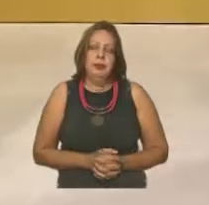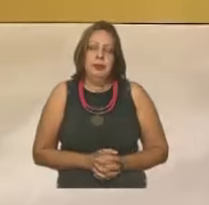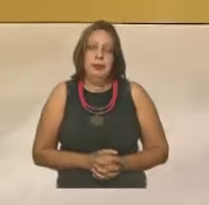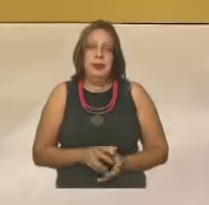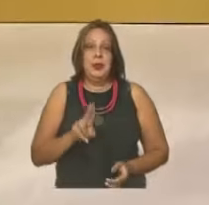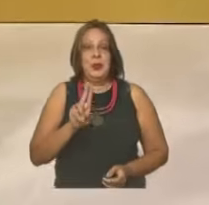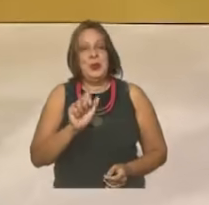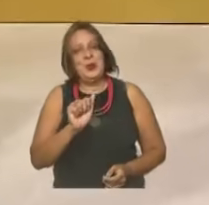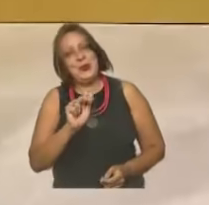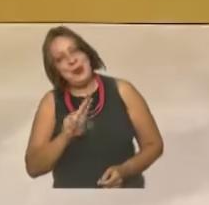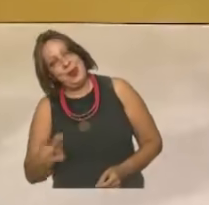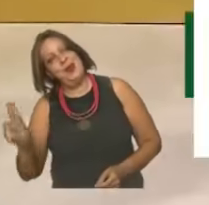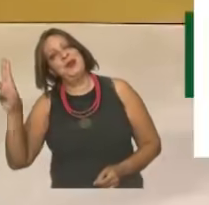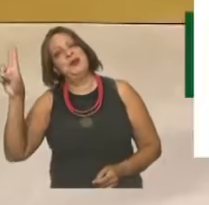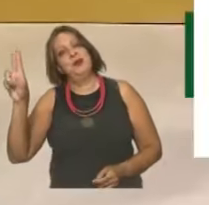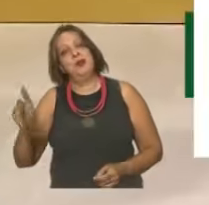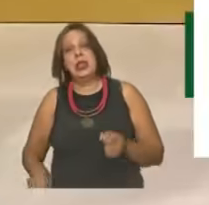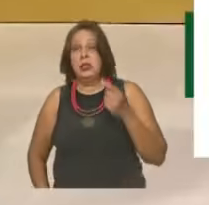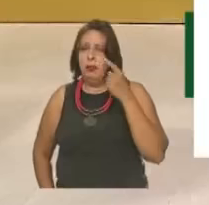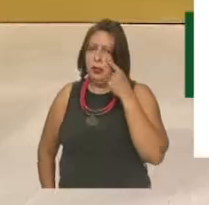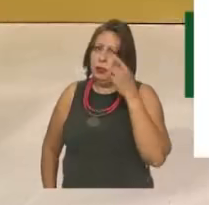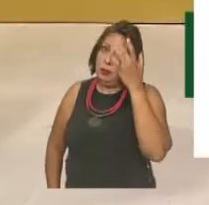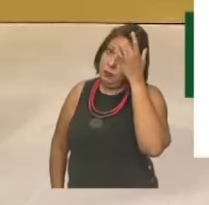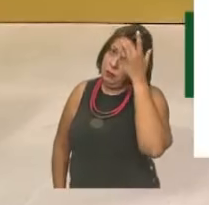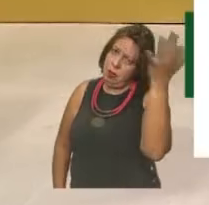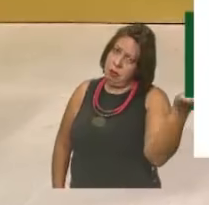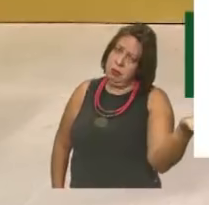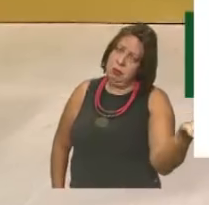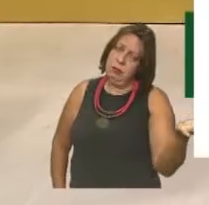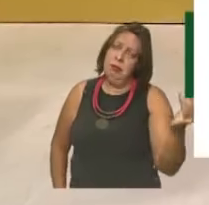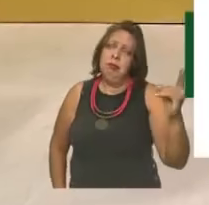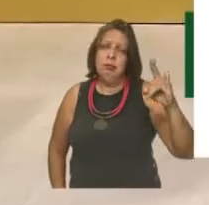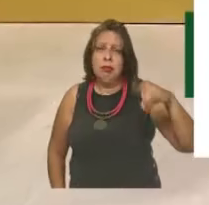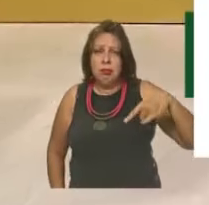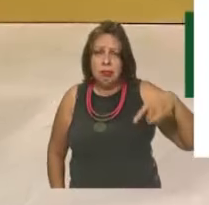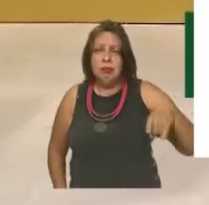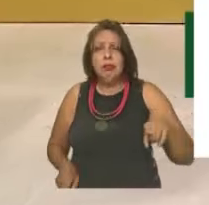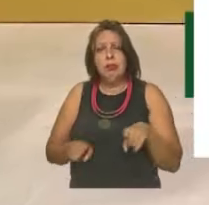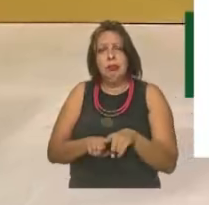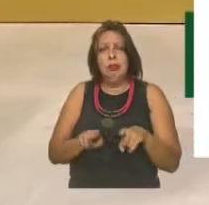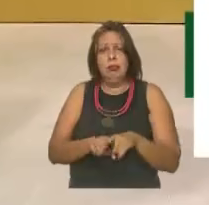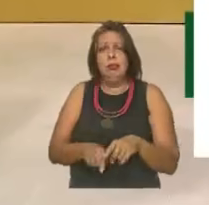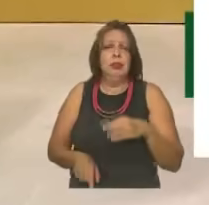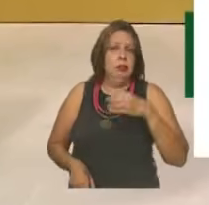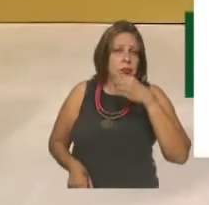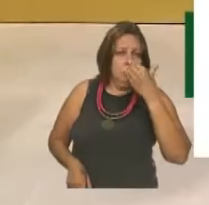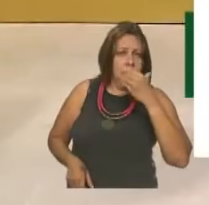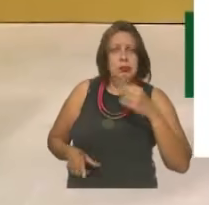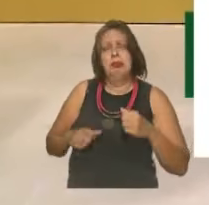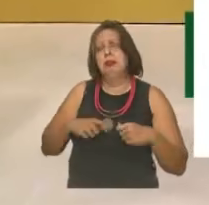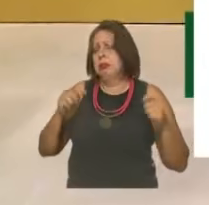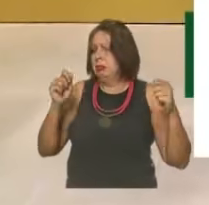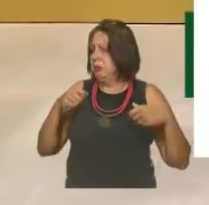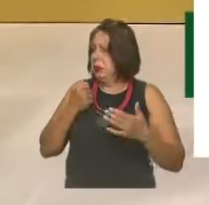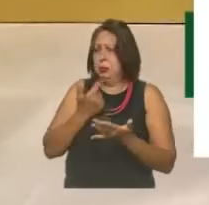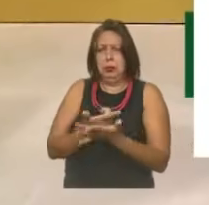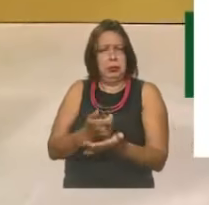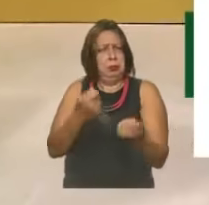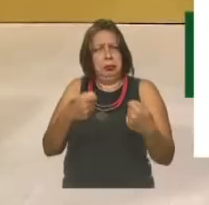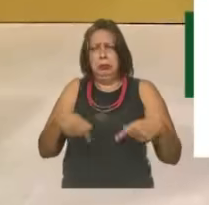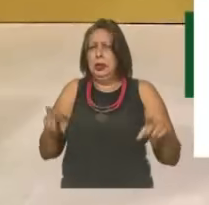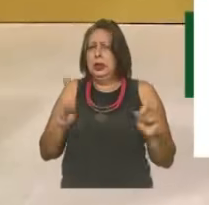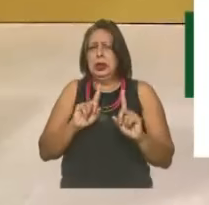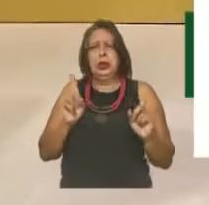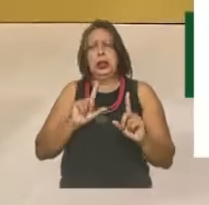Uau! Você viu, né? Fácil, fácil para Android, para iOS. Baixa o aplicativo, pode adquirir sem sair de casa. Muito